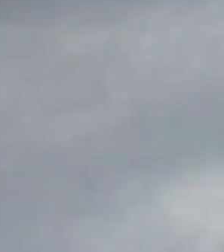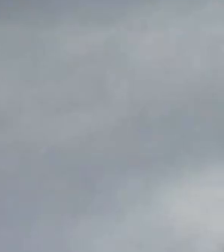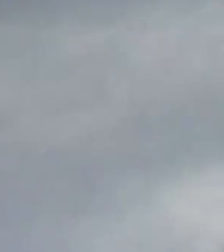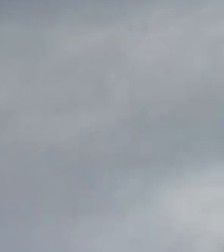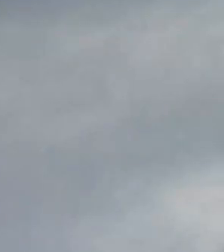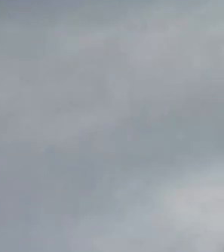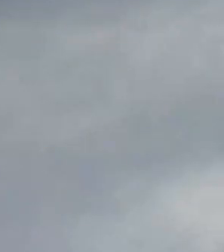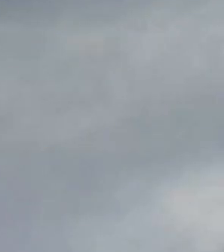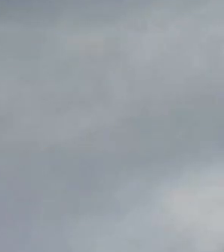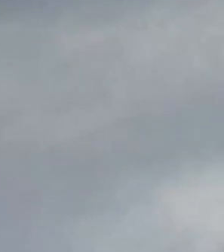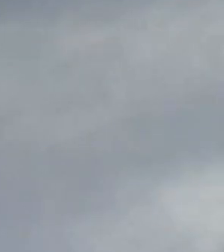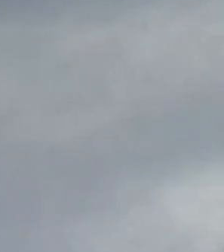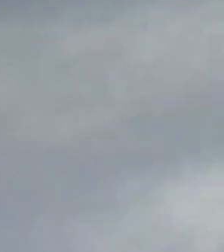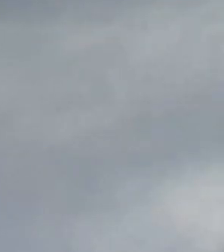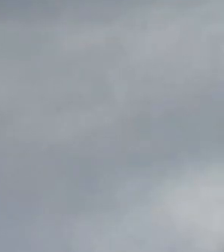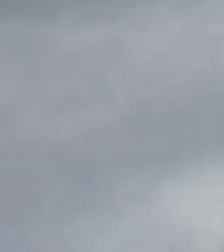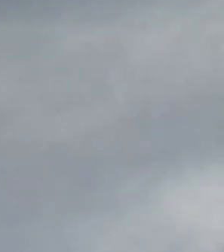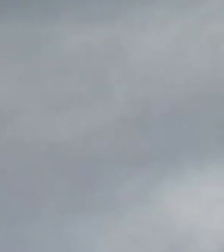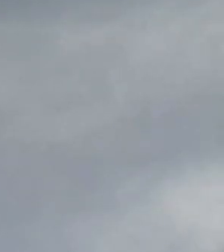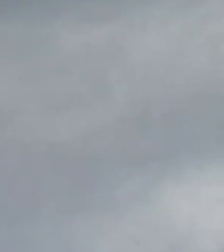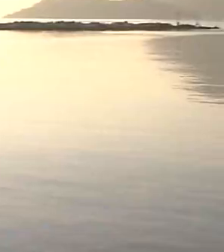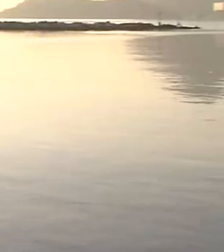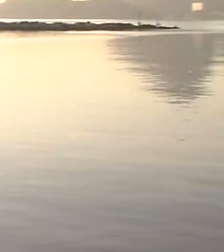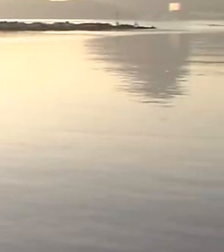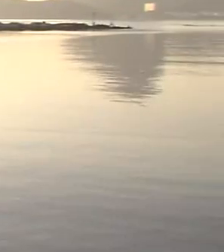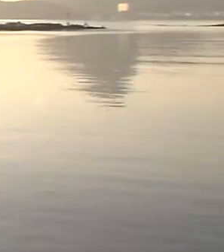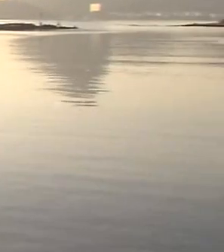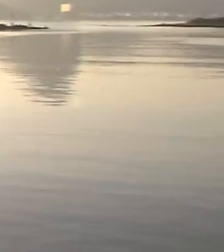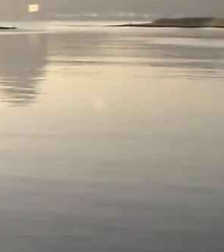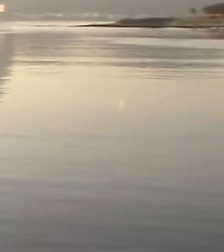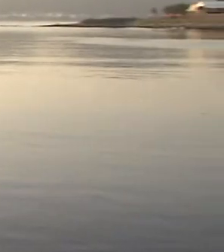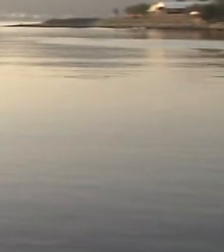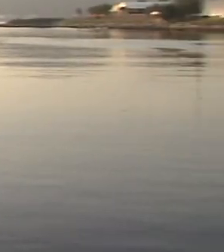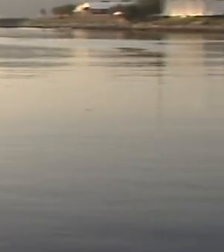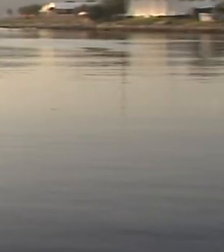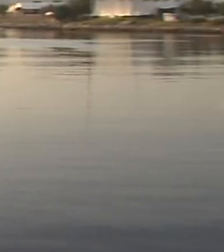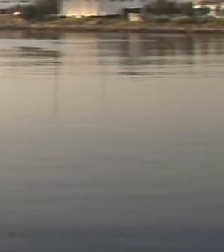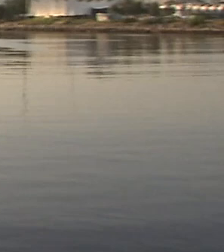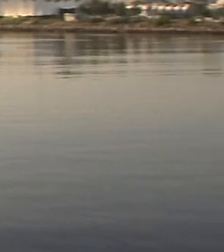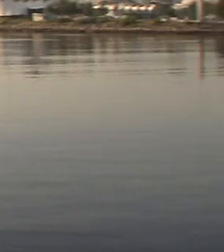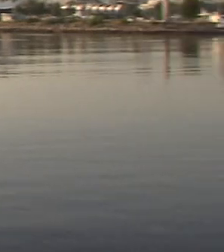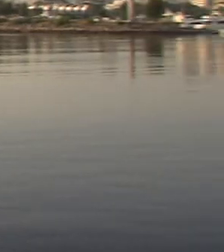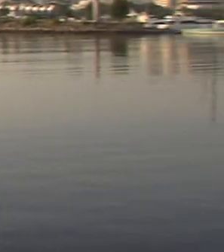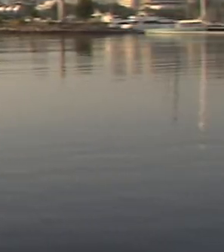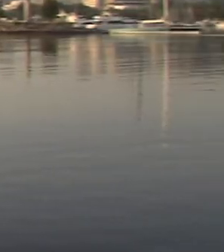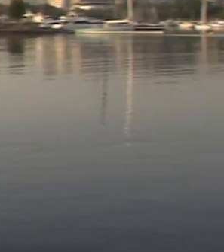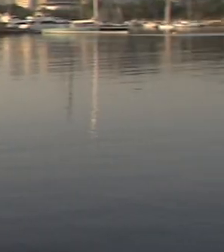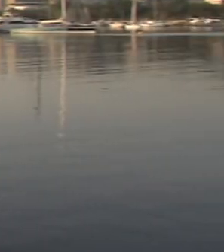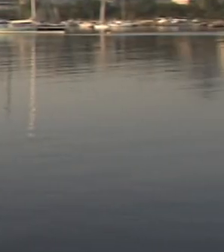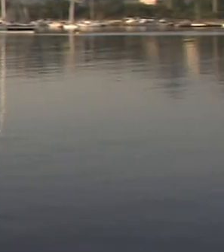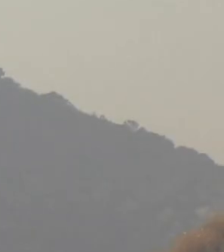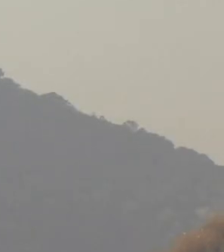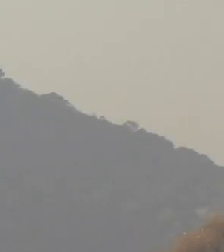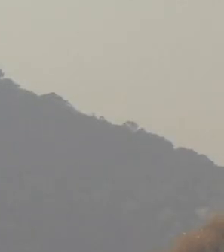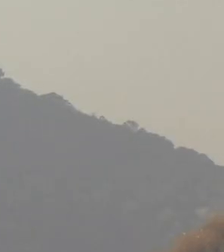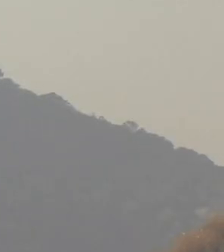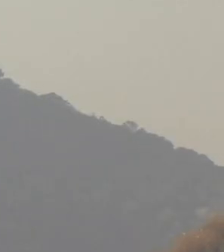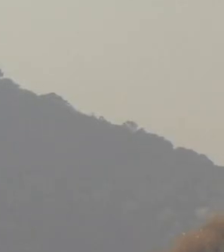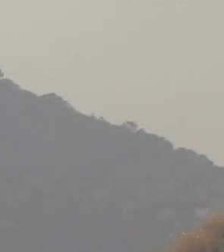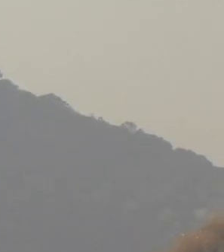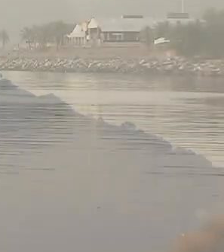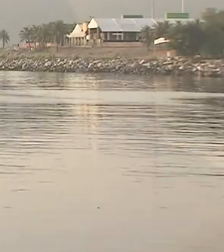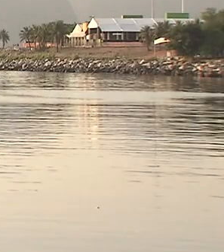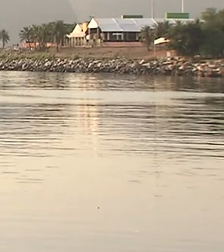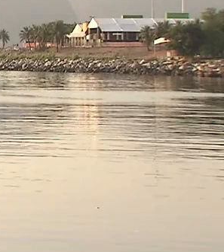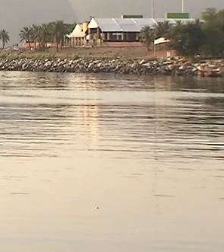E aí E aí E aí